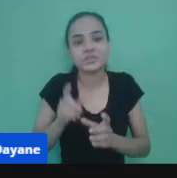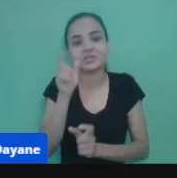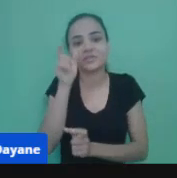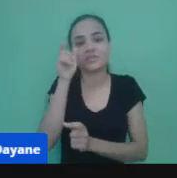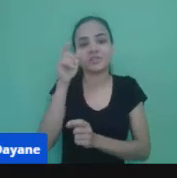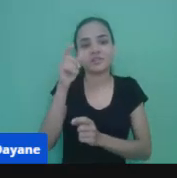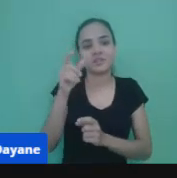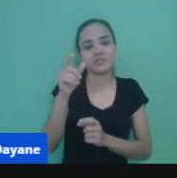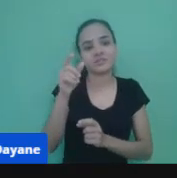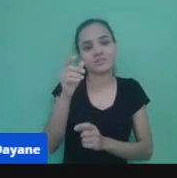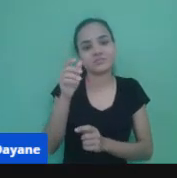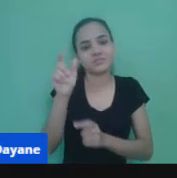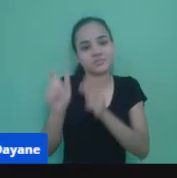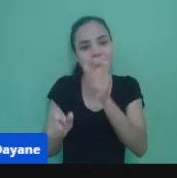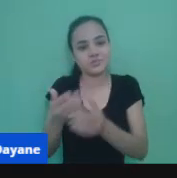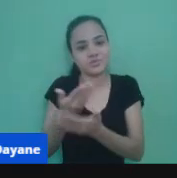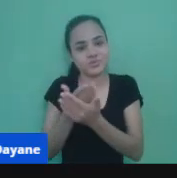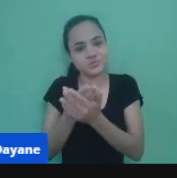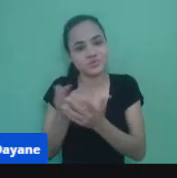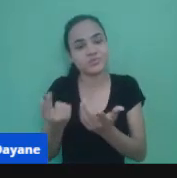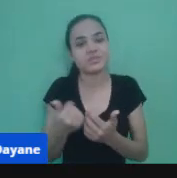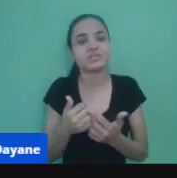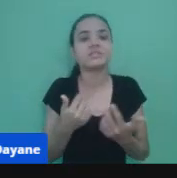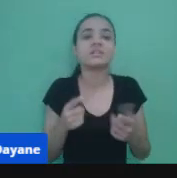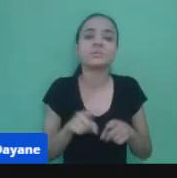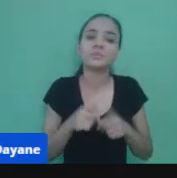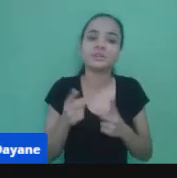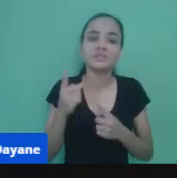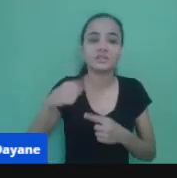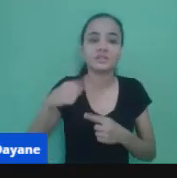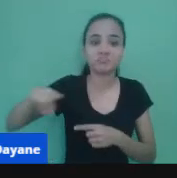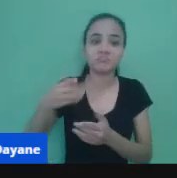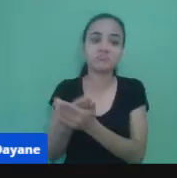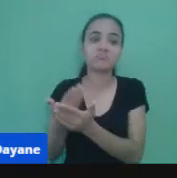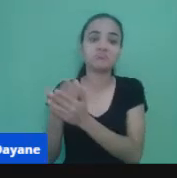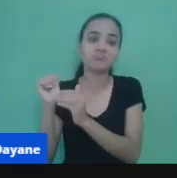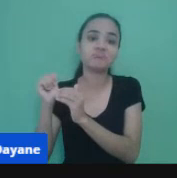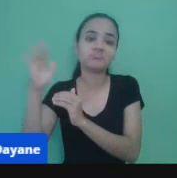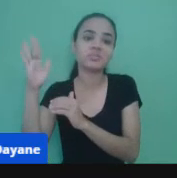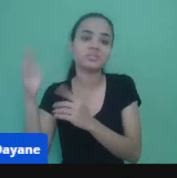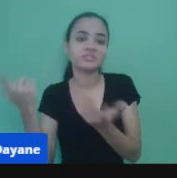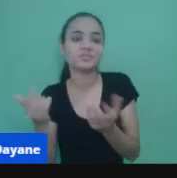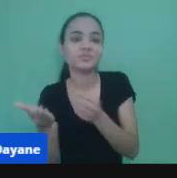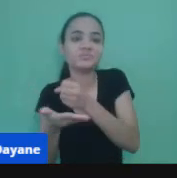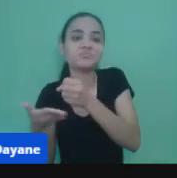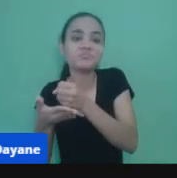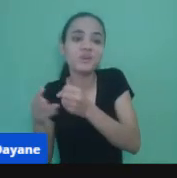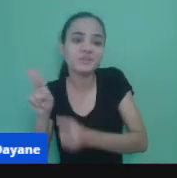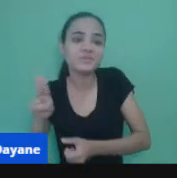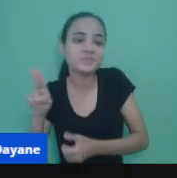mais do que a gente, então onde nós embasamos nossa fala de hoje. Então, nós vamos aí para o nosso último slide, daqui a pouco